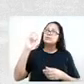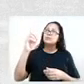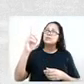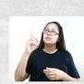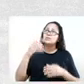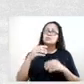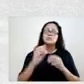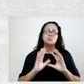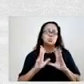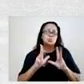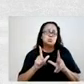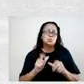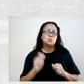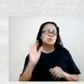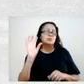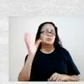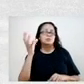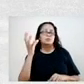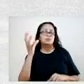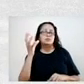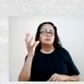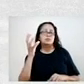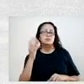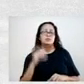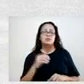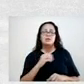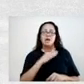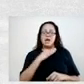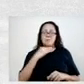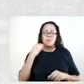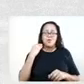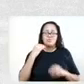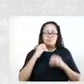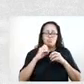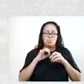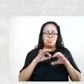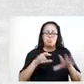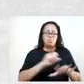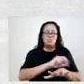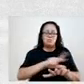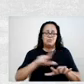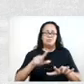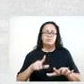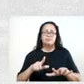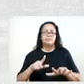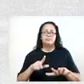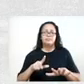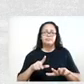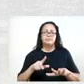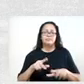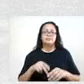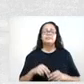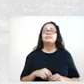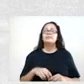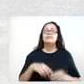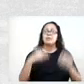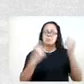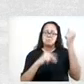de tudo que ocorria. Mortes em grandes proporções eram vistas como uma punição divina porque